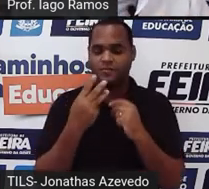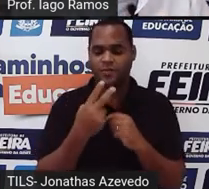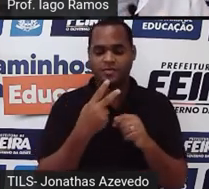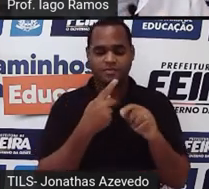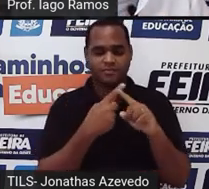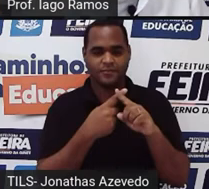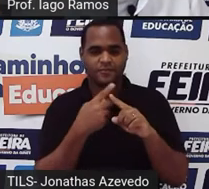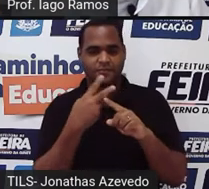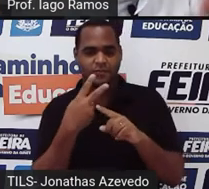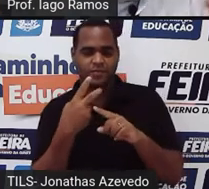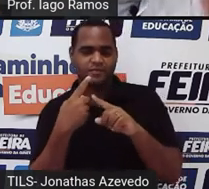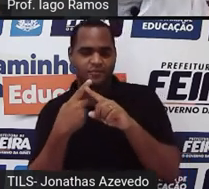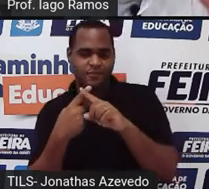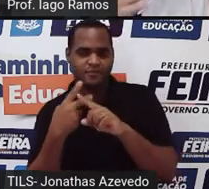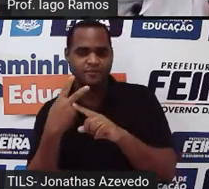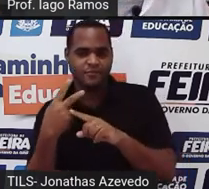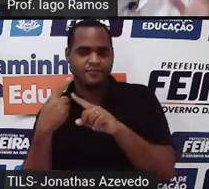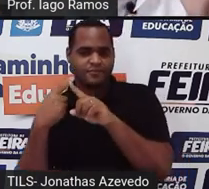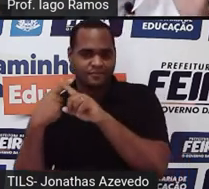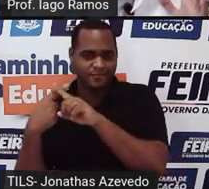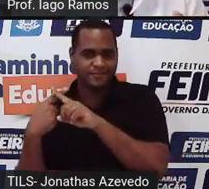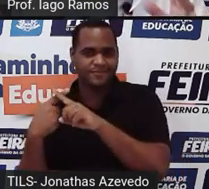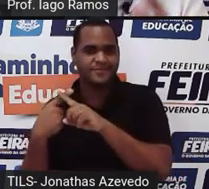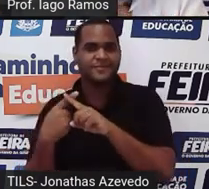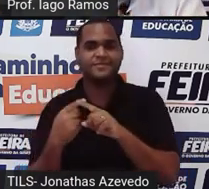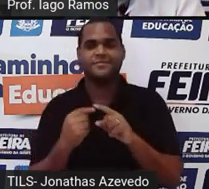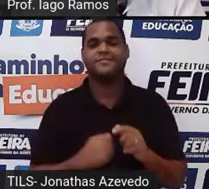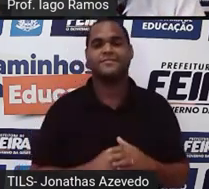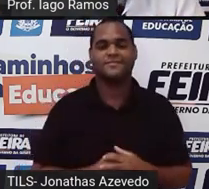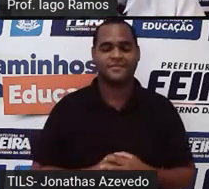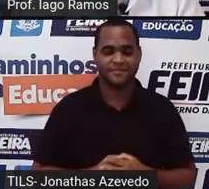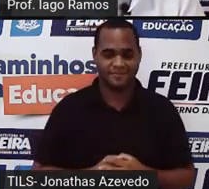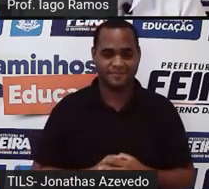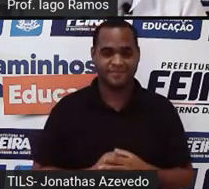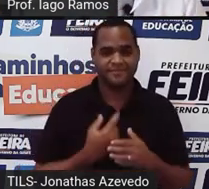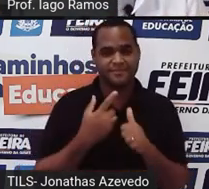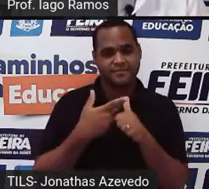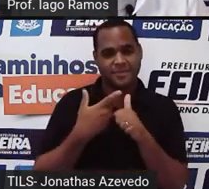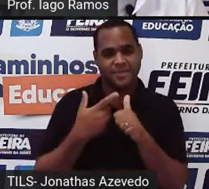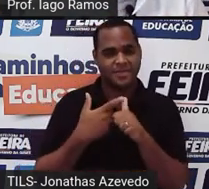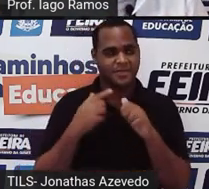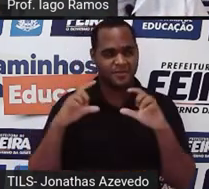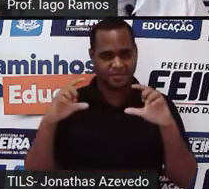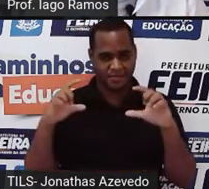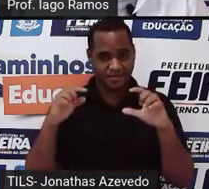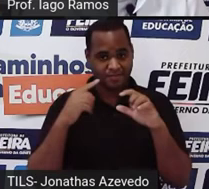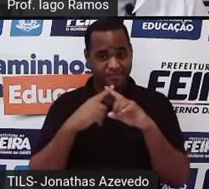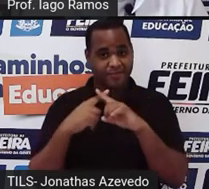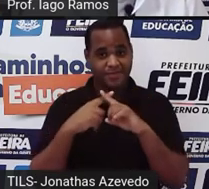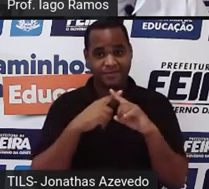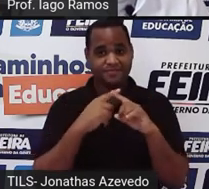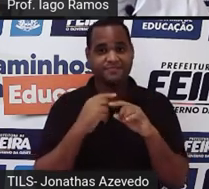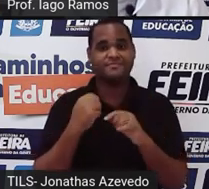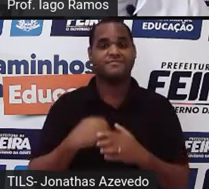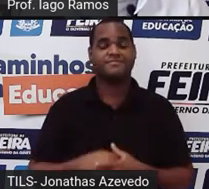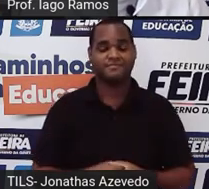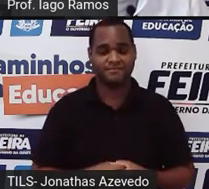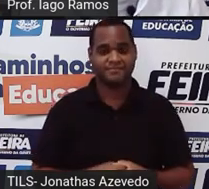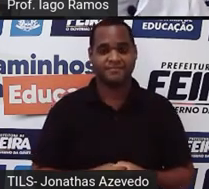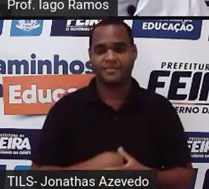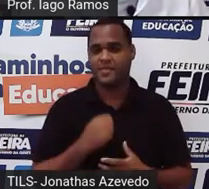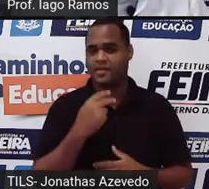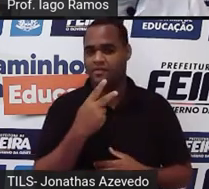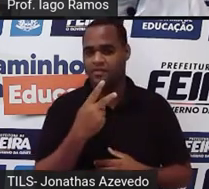e multiplicar. Então, vou escrever 2 elevado a 2 3 vezes dentro de uma multiplicação. Tá bom? Então,